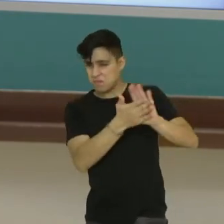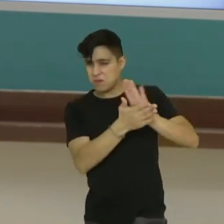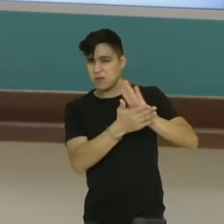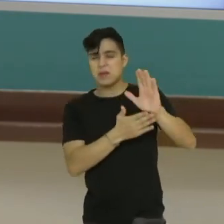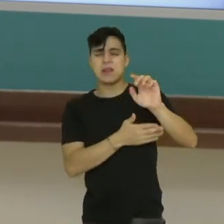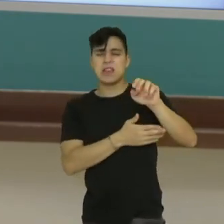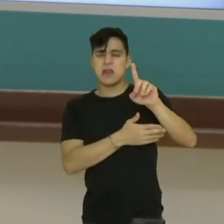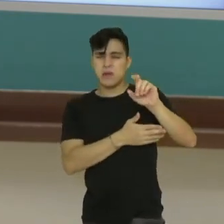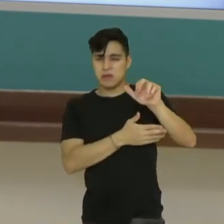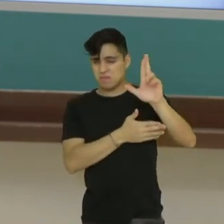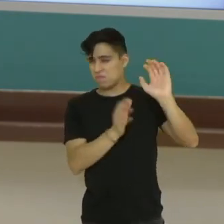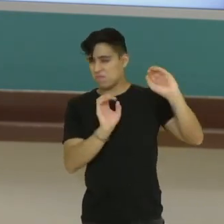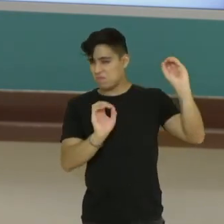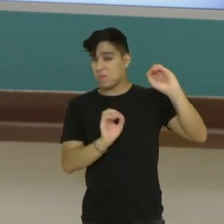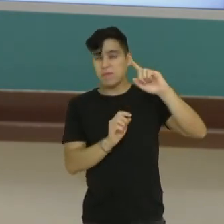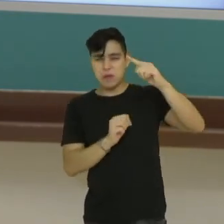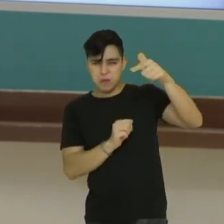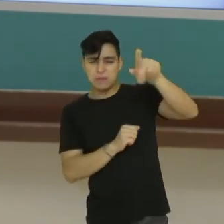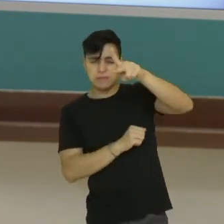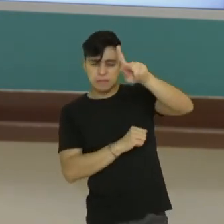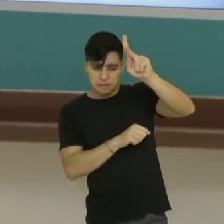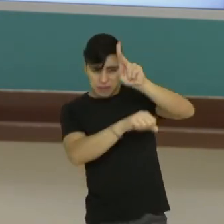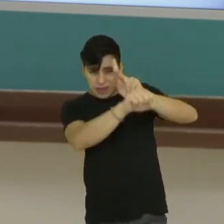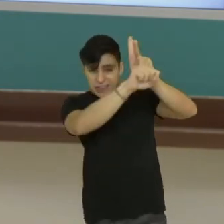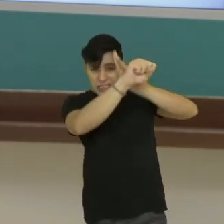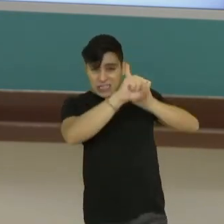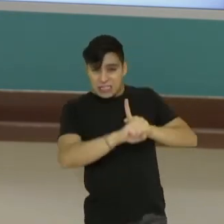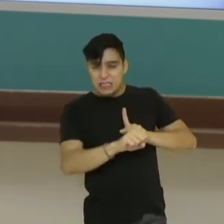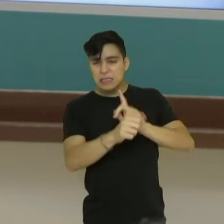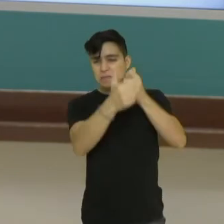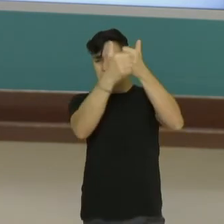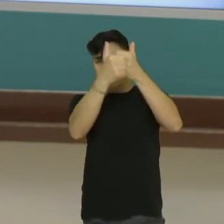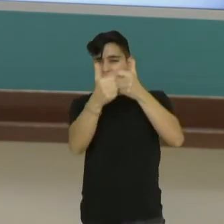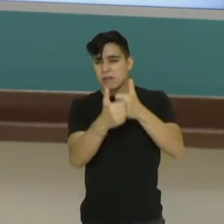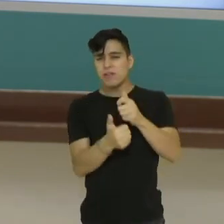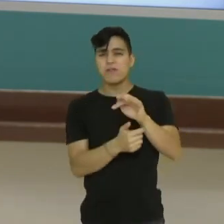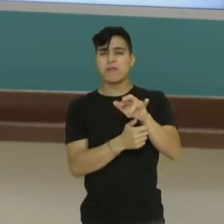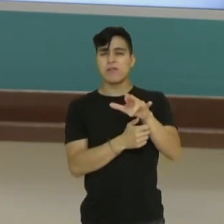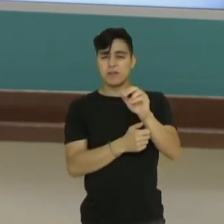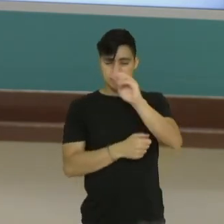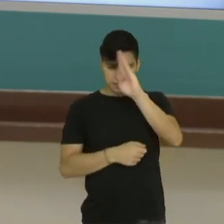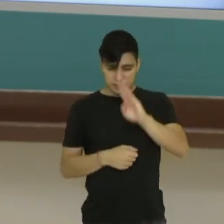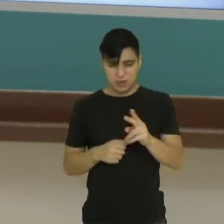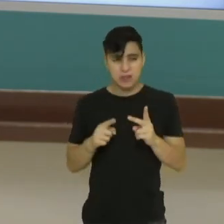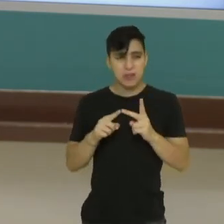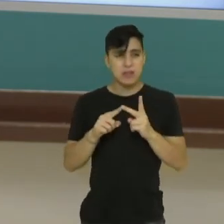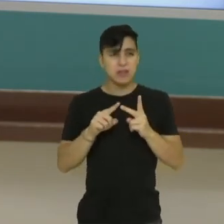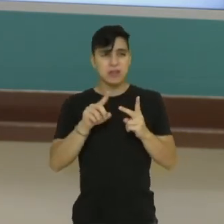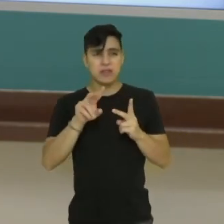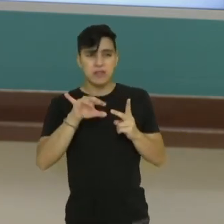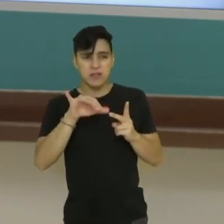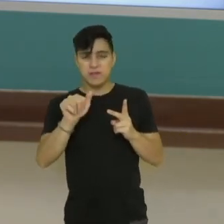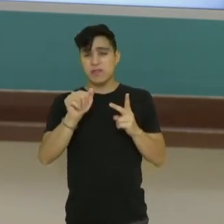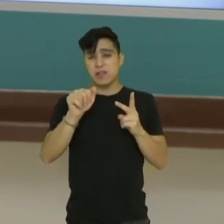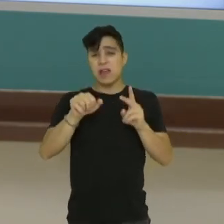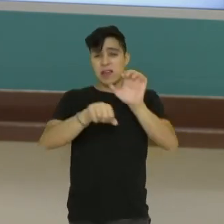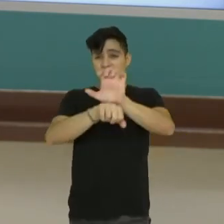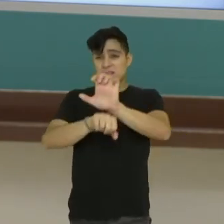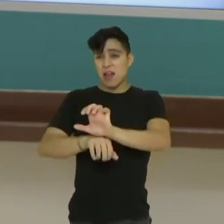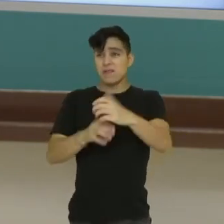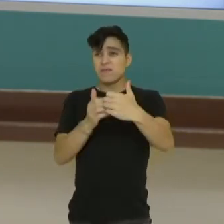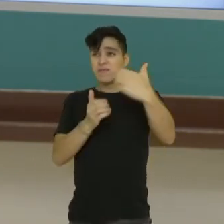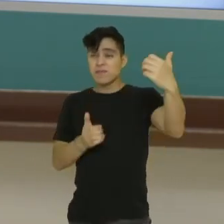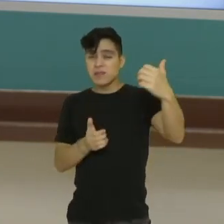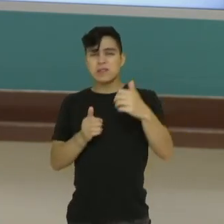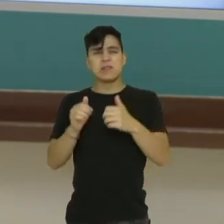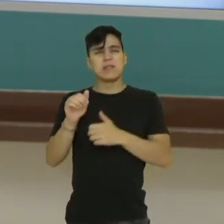nós usamos entre as divisas das unidades federativas dos estados. Enquanto os limites, nós temos, por